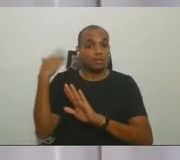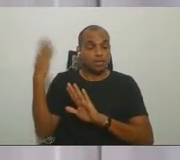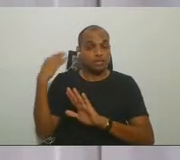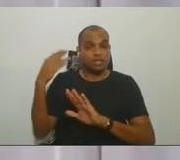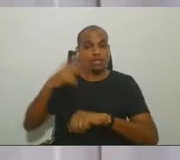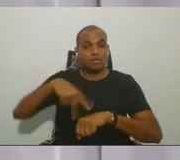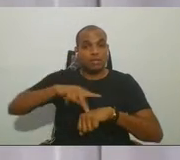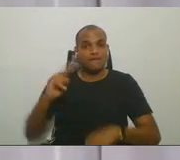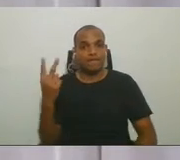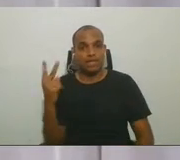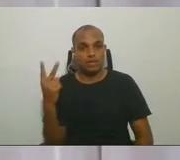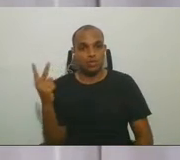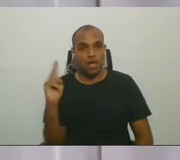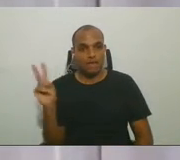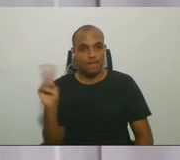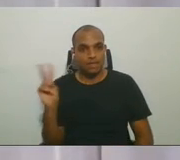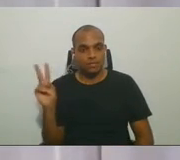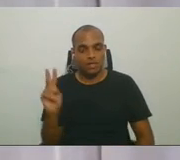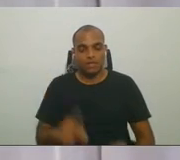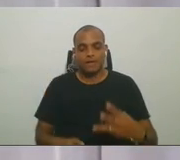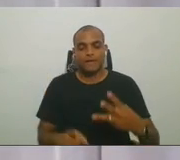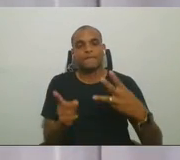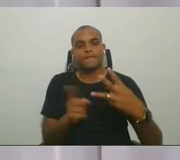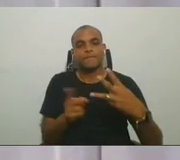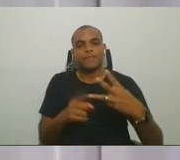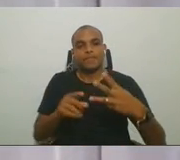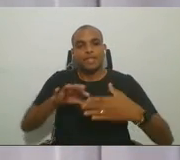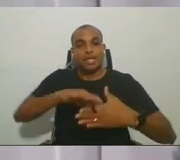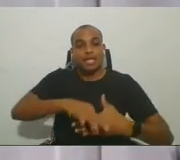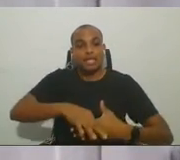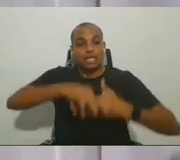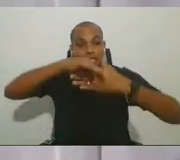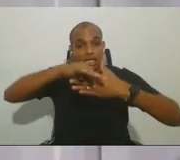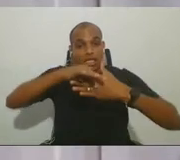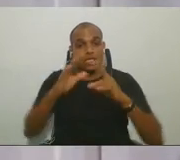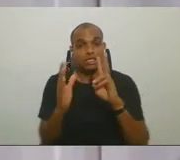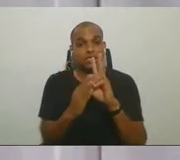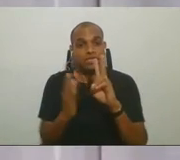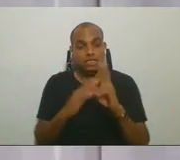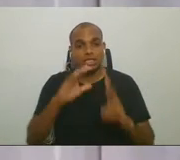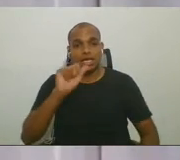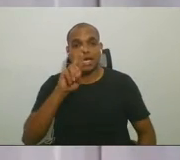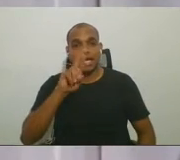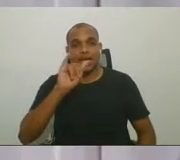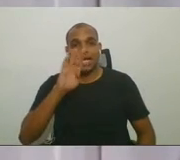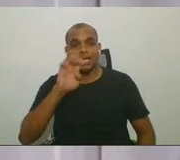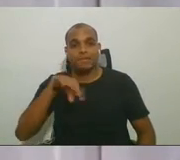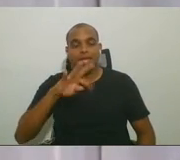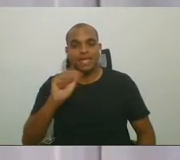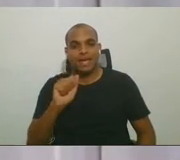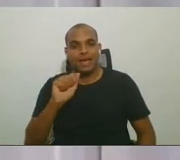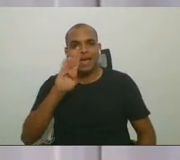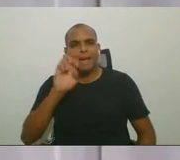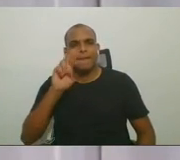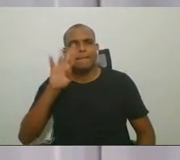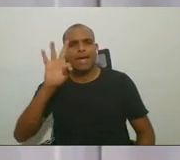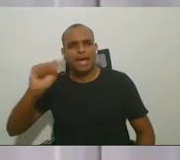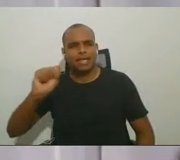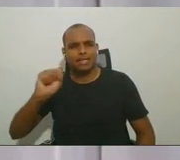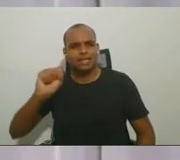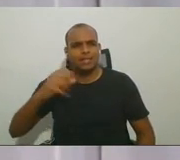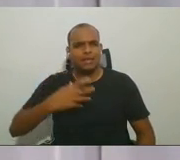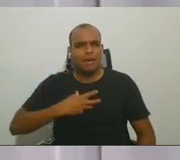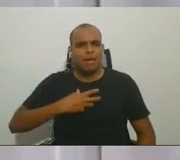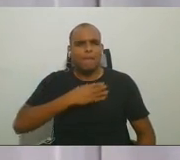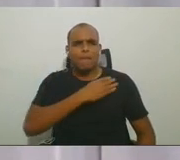Venezuela. A liderança indígena caribenha, Berta Cáceres, assassinada brutalmente,